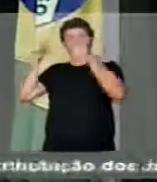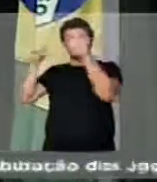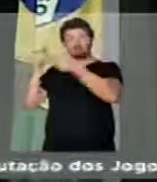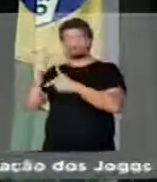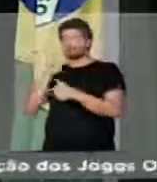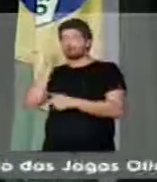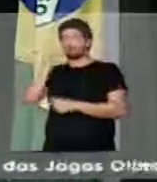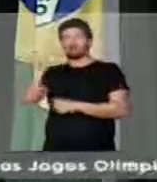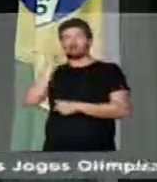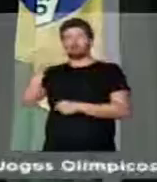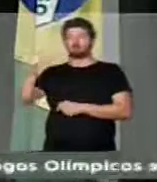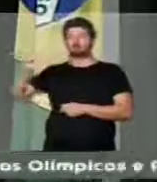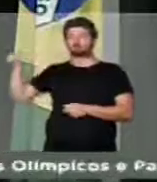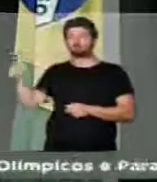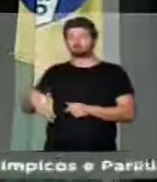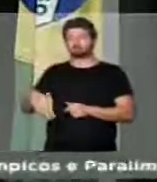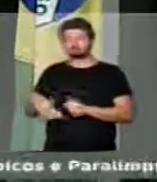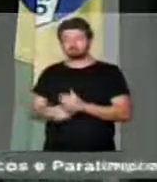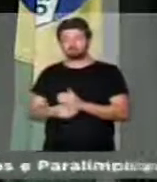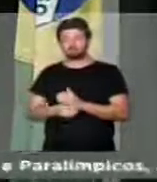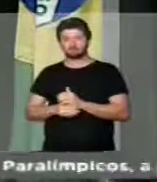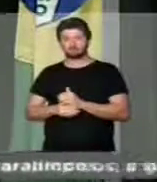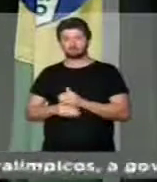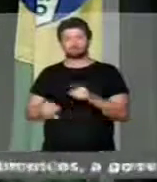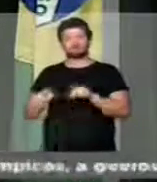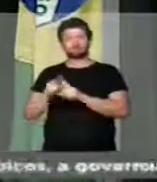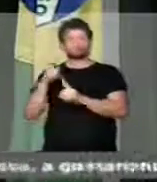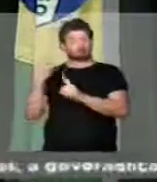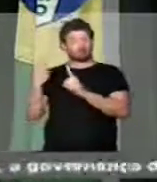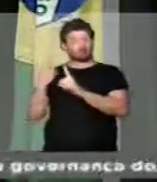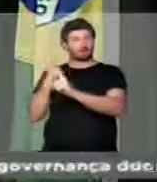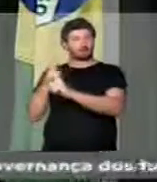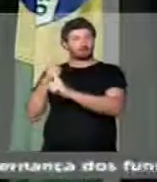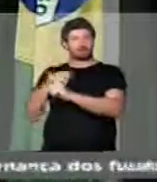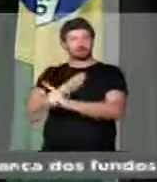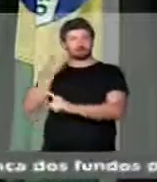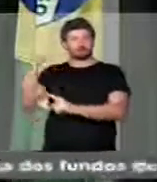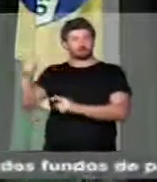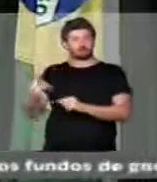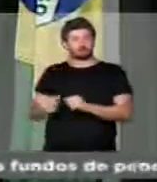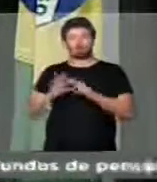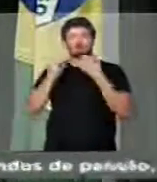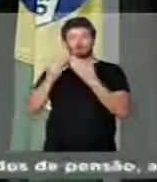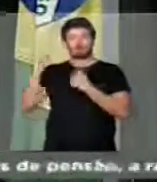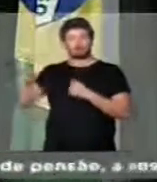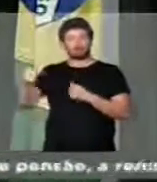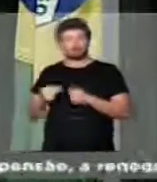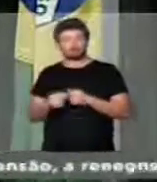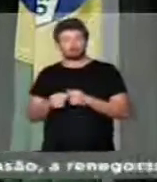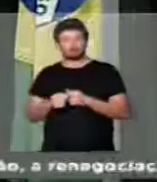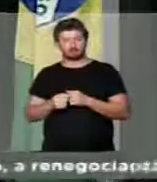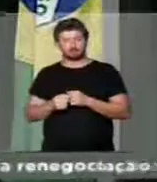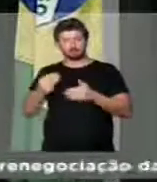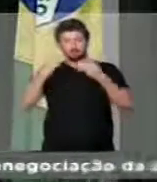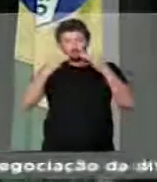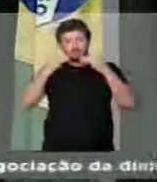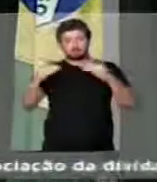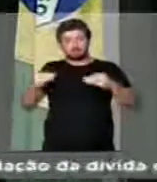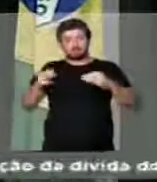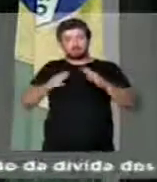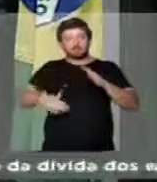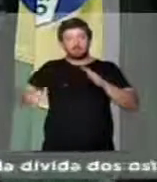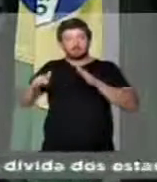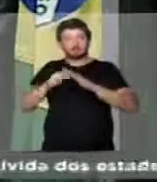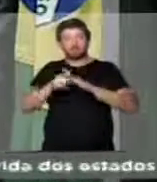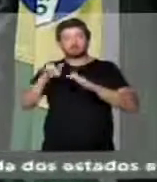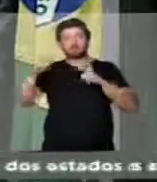usando palavras do pior baixo calão, inclusive com ameaças à sua vida e à de familiares. As mensagens, todas de